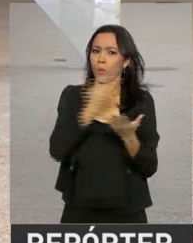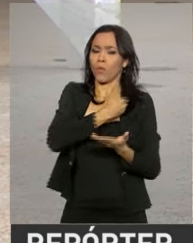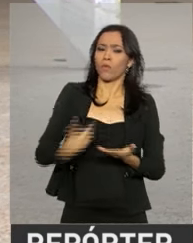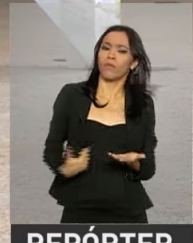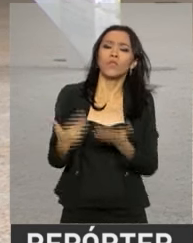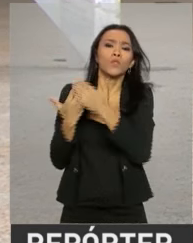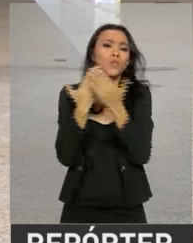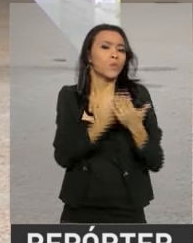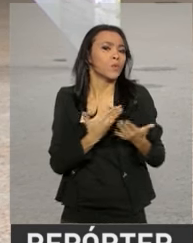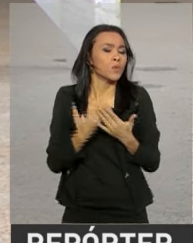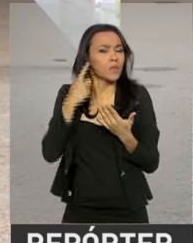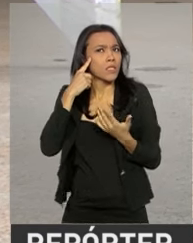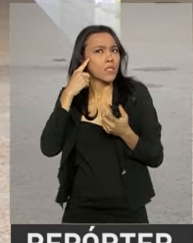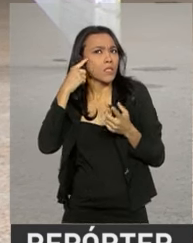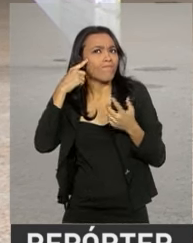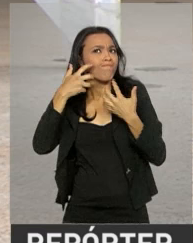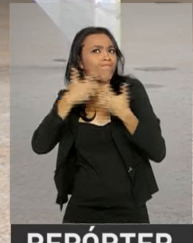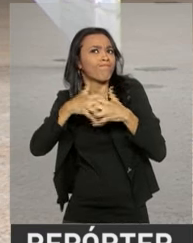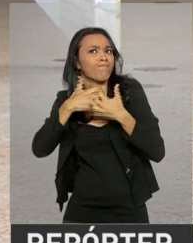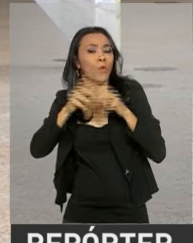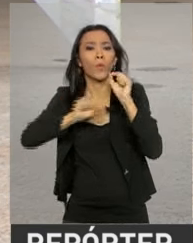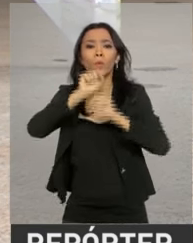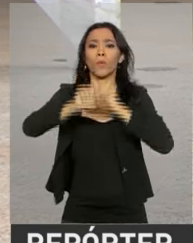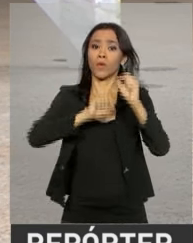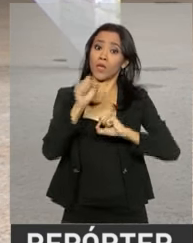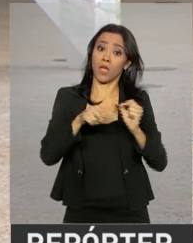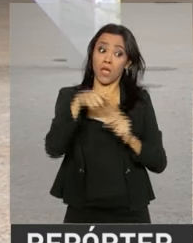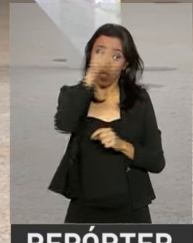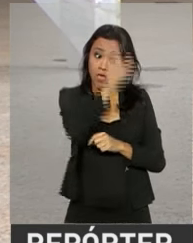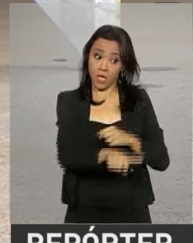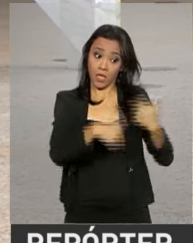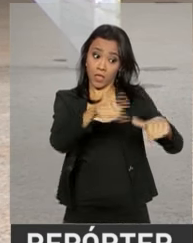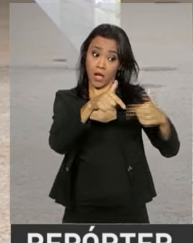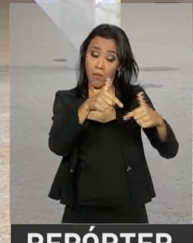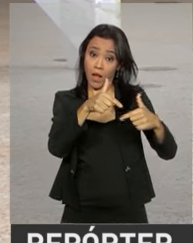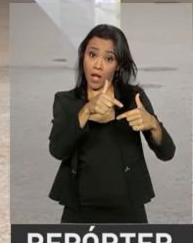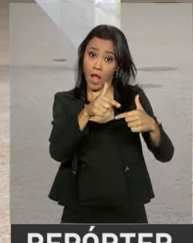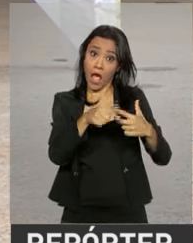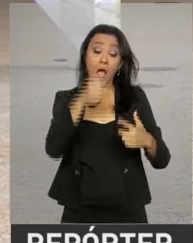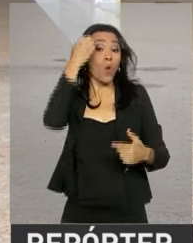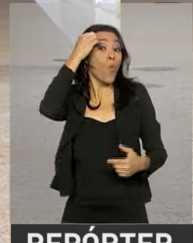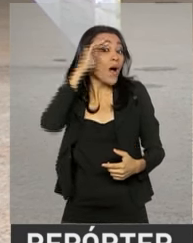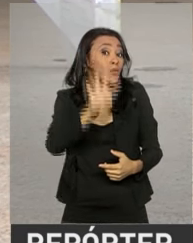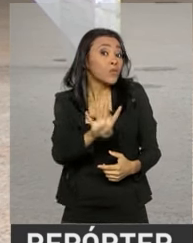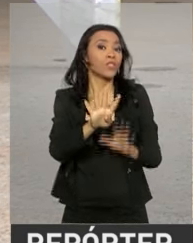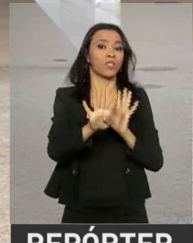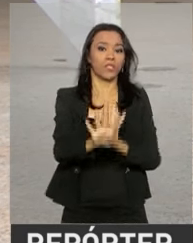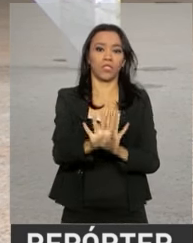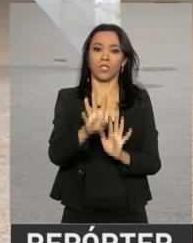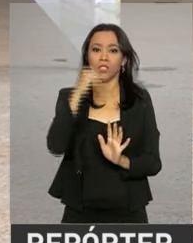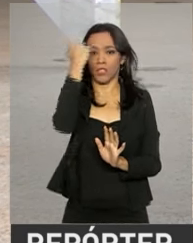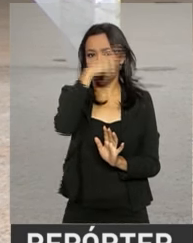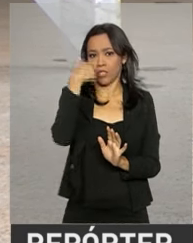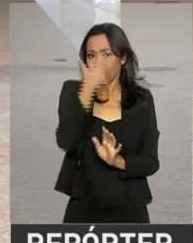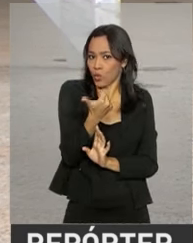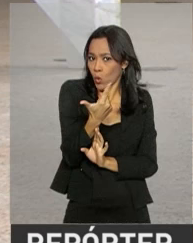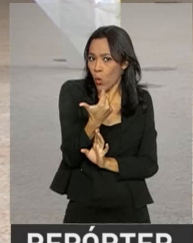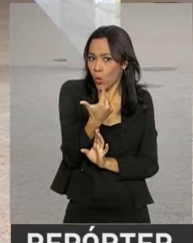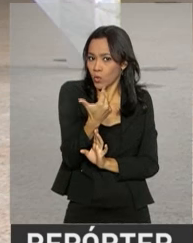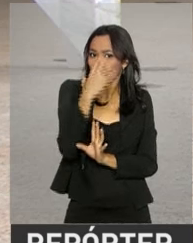a possibilidade de o trabalhador fazer a jornada de 12 horas apenas 4 dias por semana, totalizando,